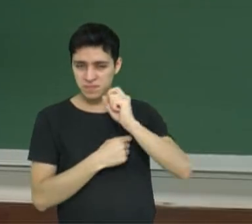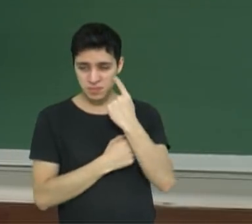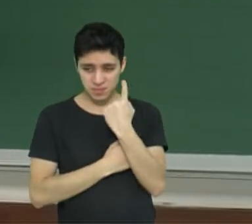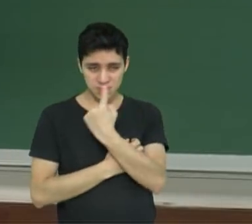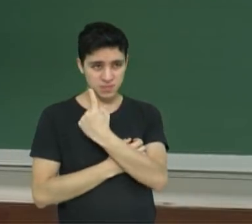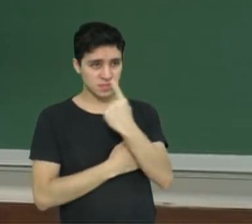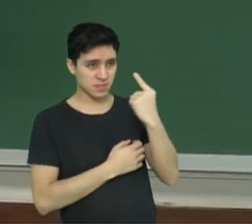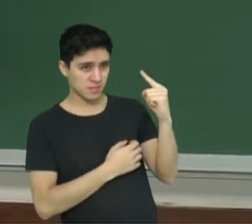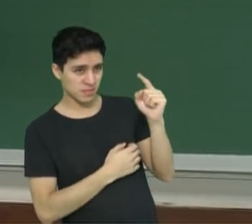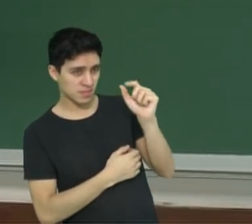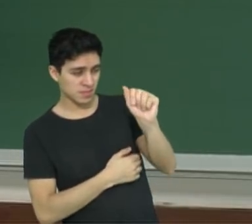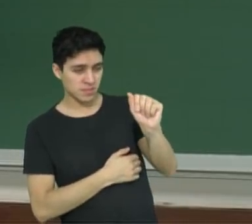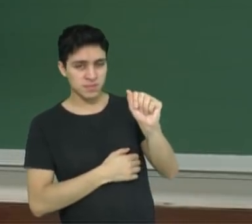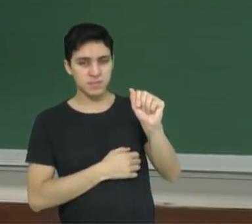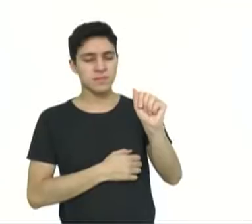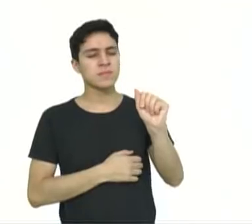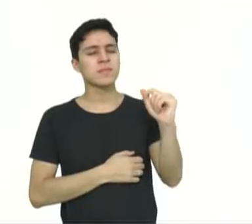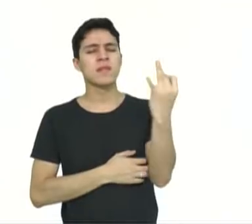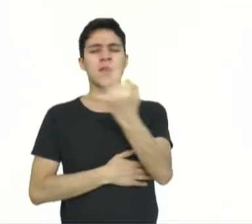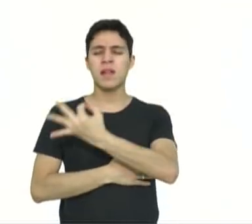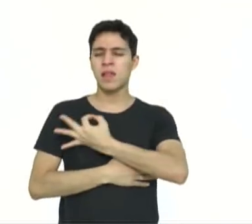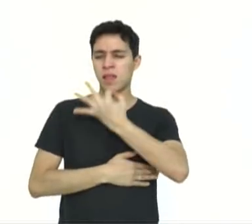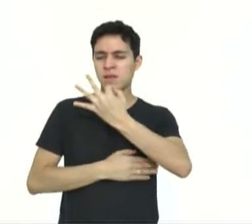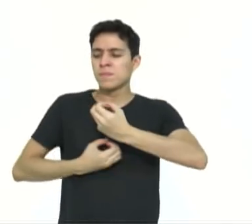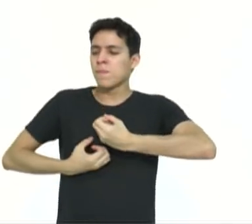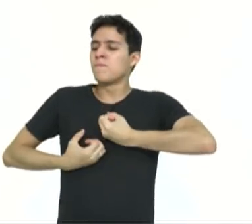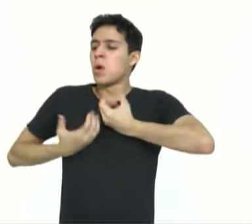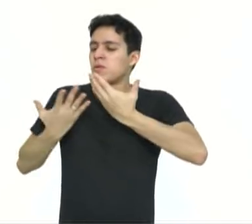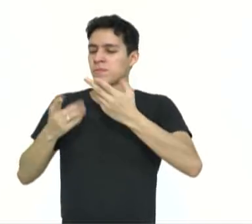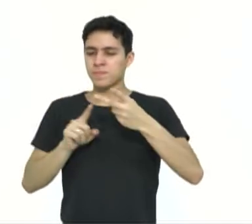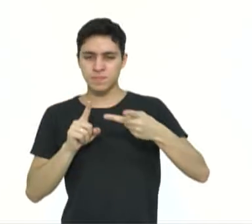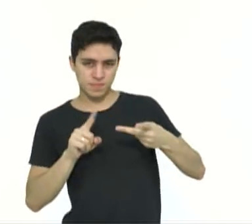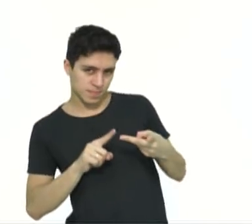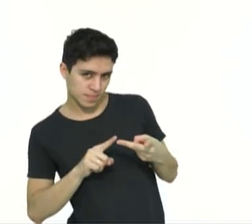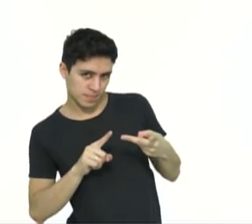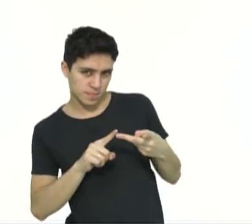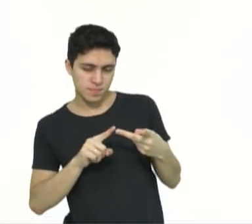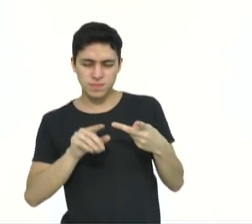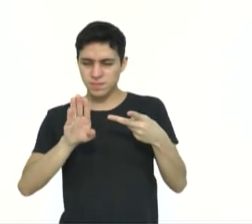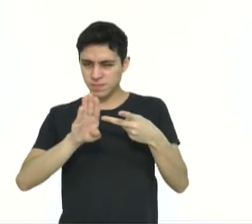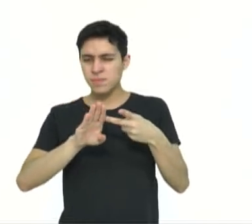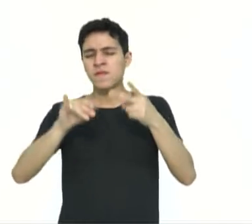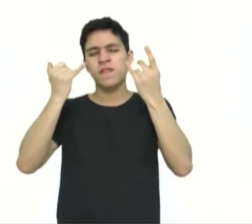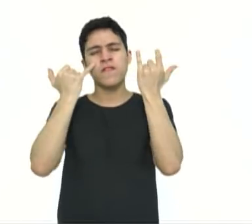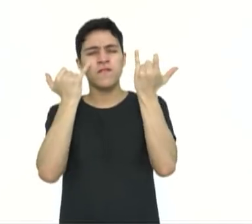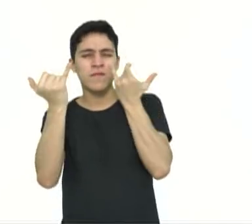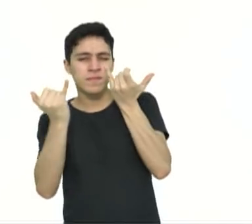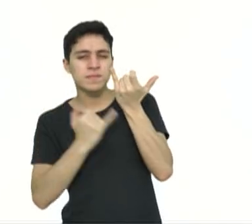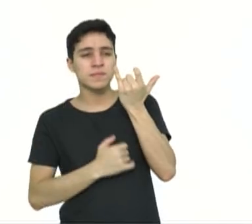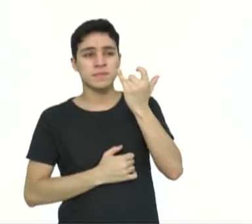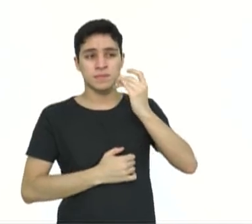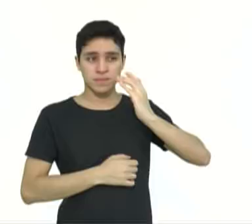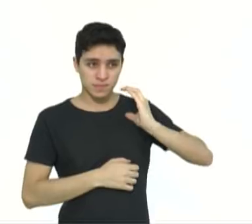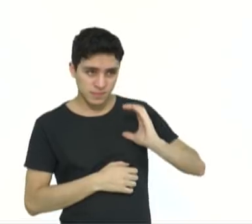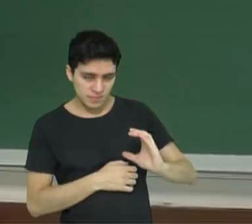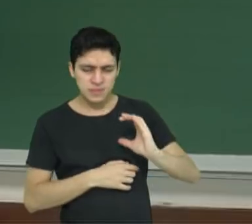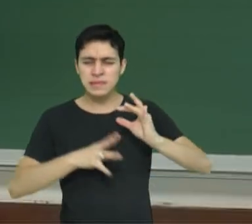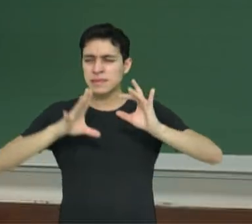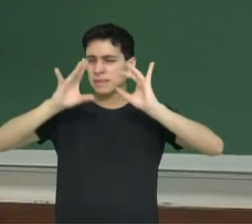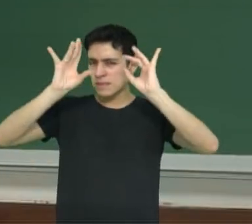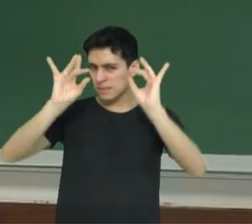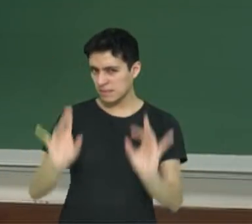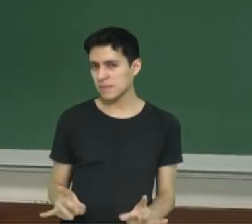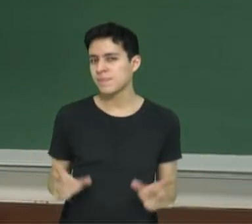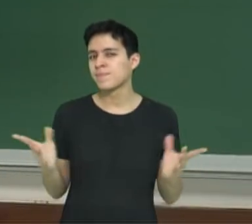Letra A, argumentativa e expositiva. Letra B, informativa. Letra C,